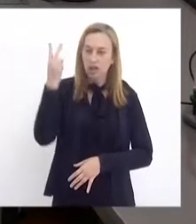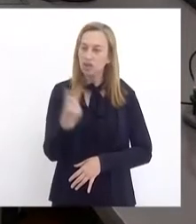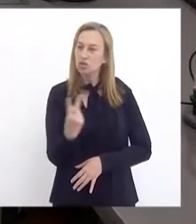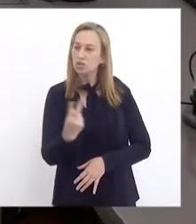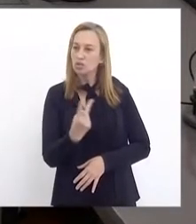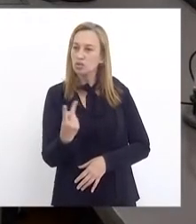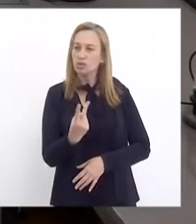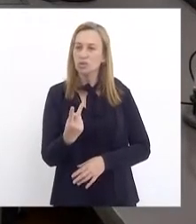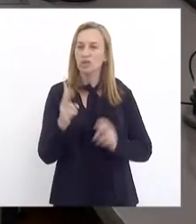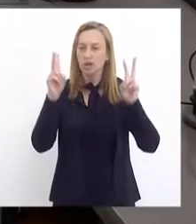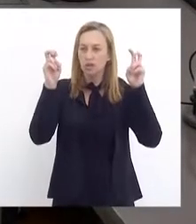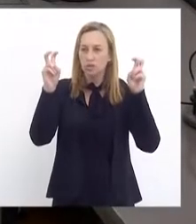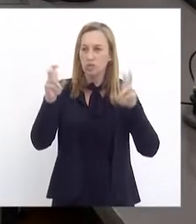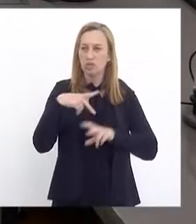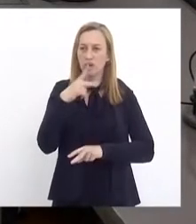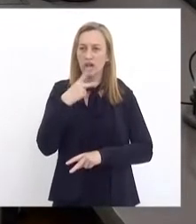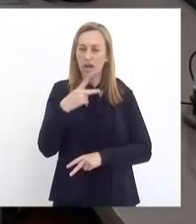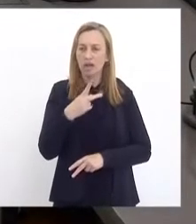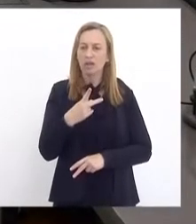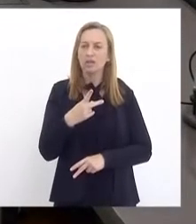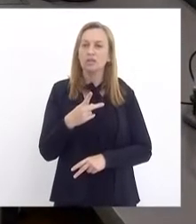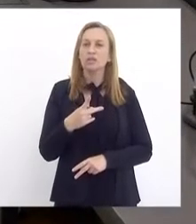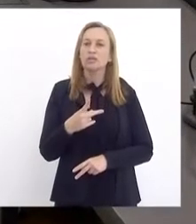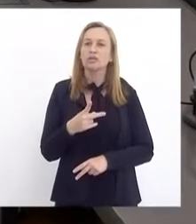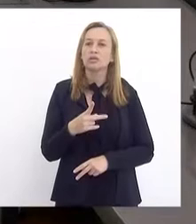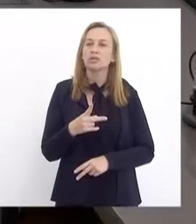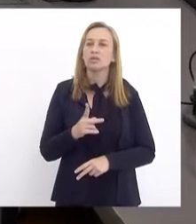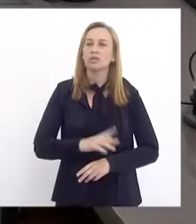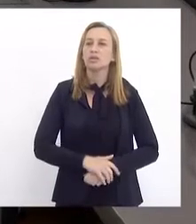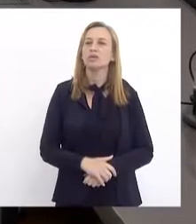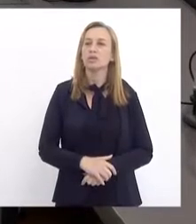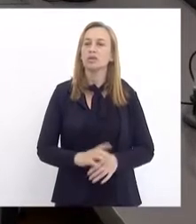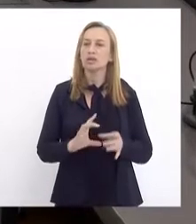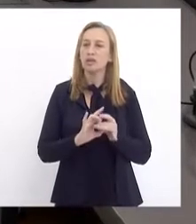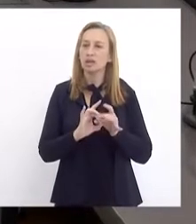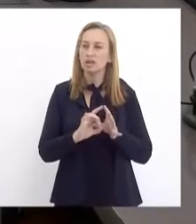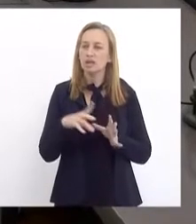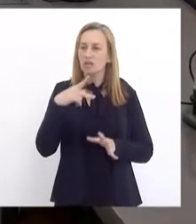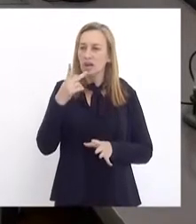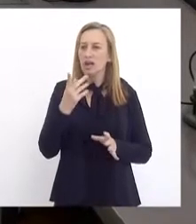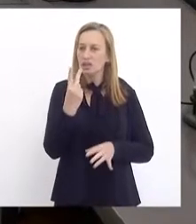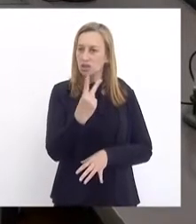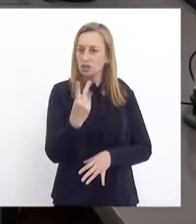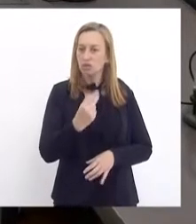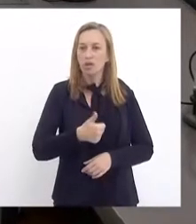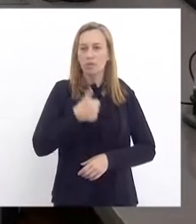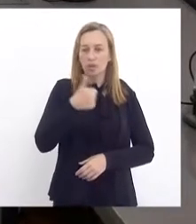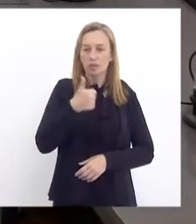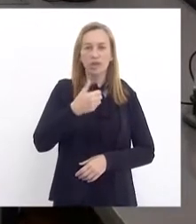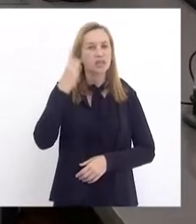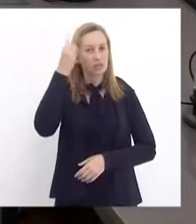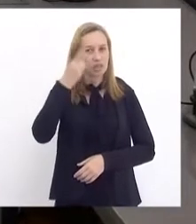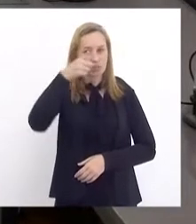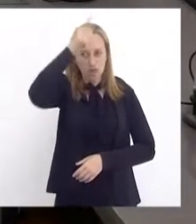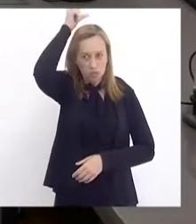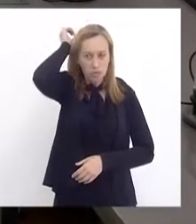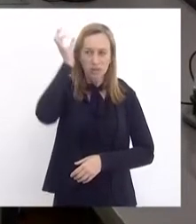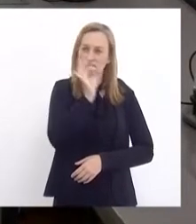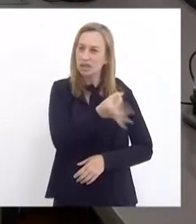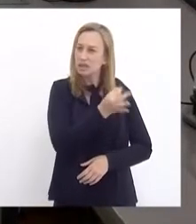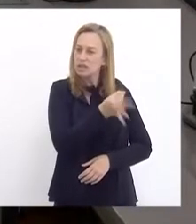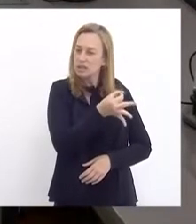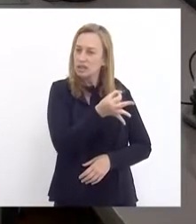foram levantadas por membros efetivos, eu quero deliberar sobre as duas. A primeira, deputado Luiz Paulo tem razão, há que